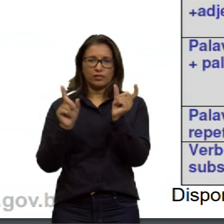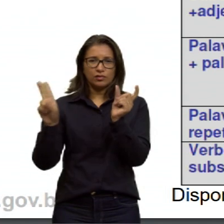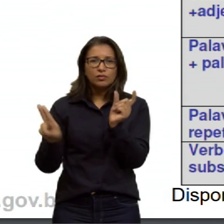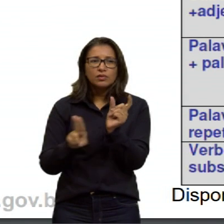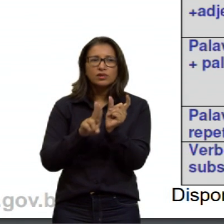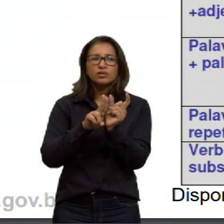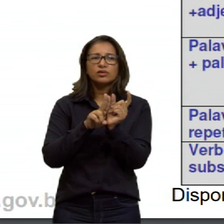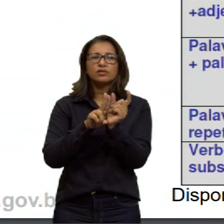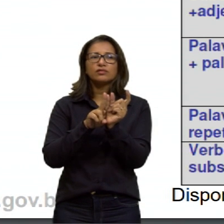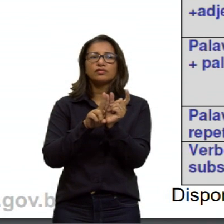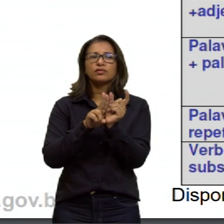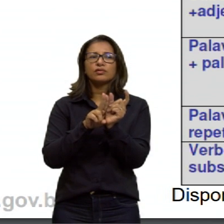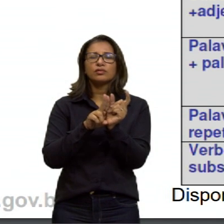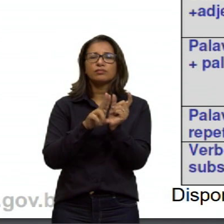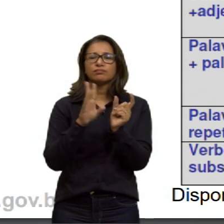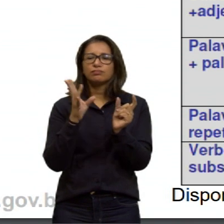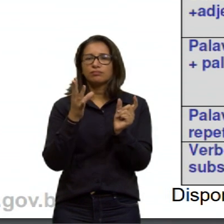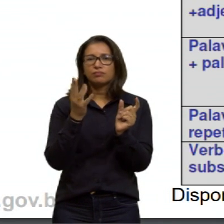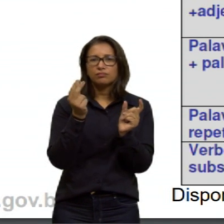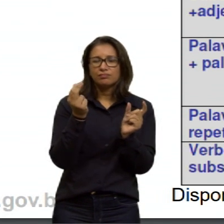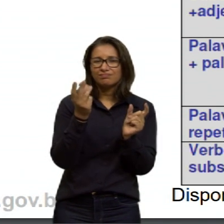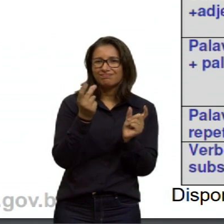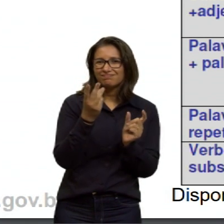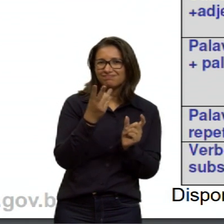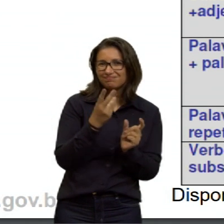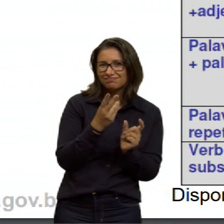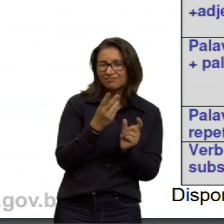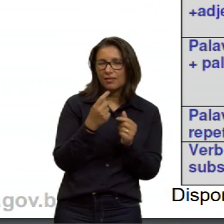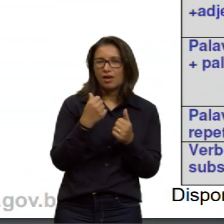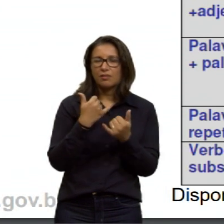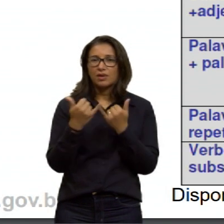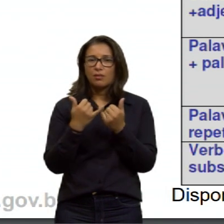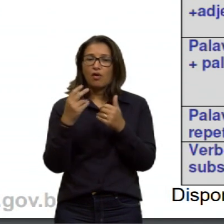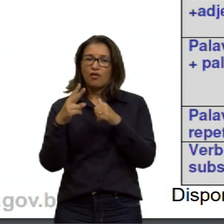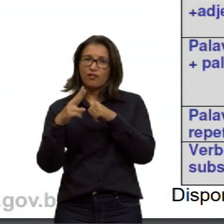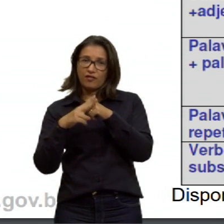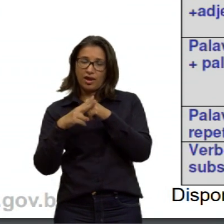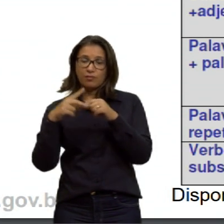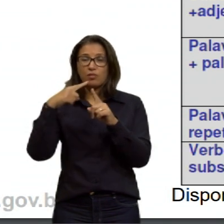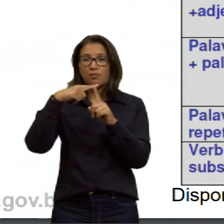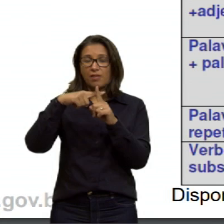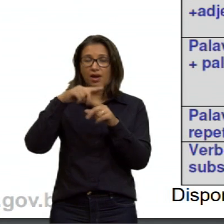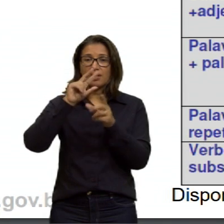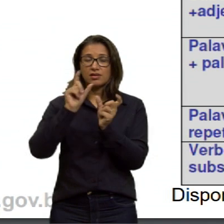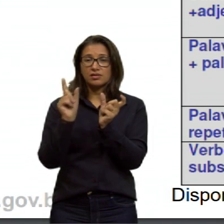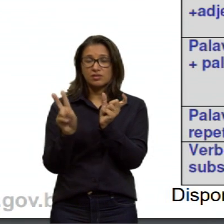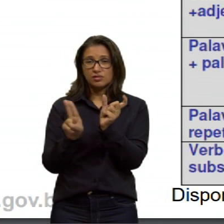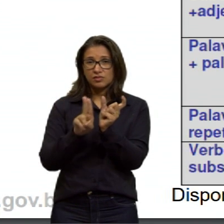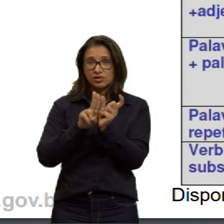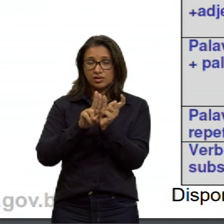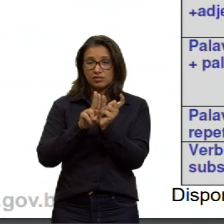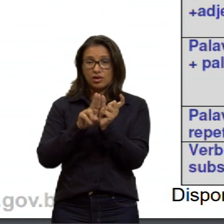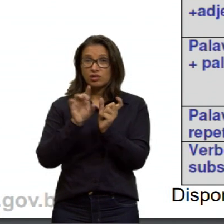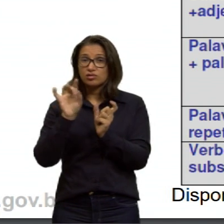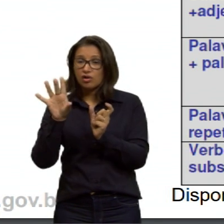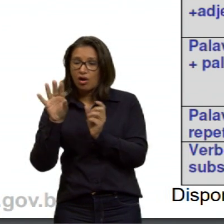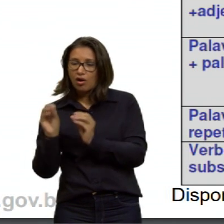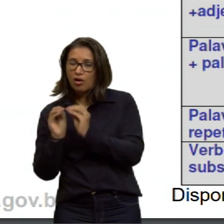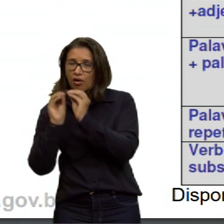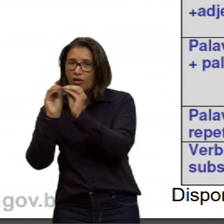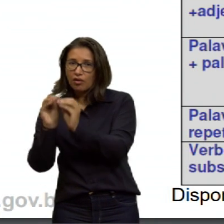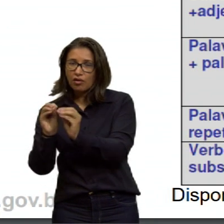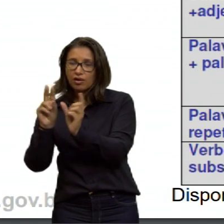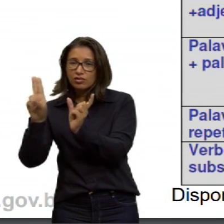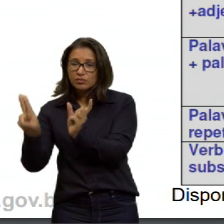preciso pluralizar alguma coisa nele então verbo + substantivo eu vou colocar só o substantivo